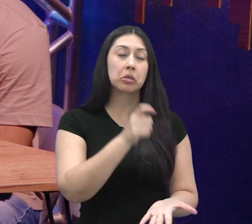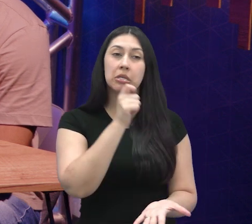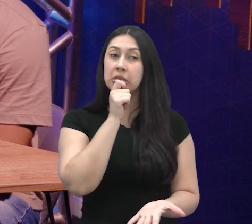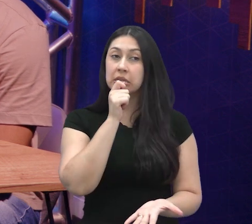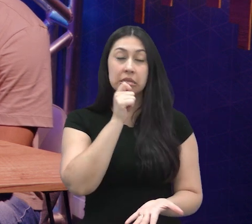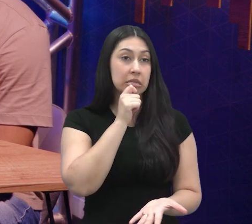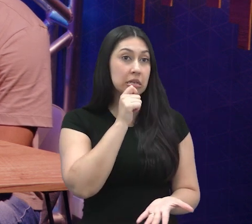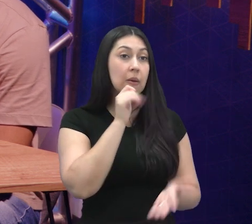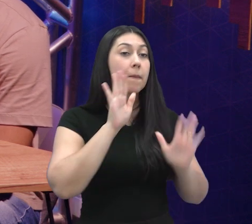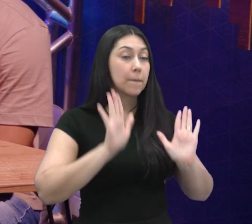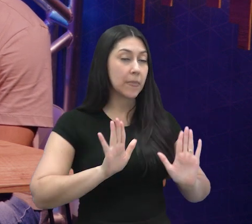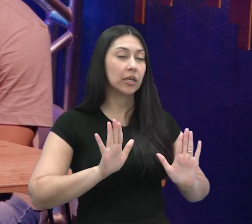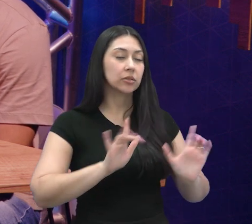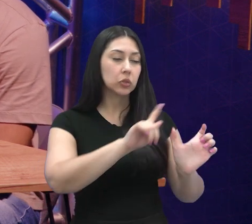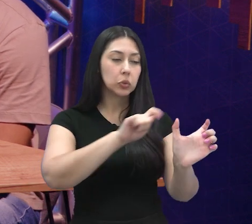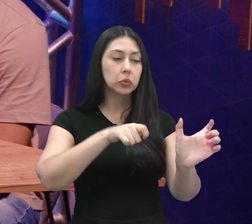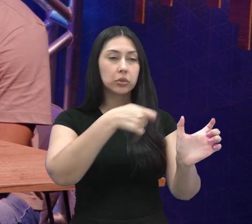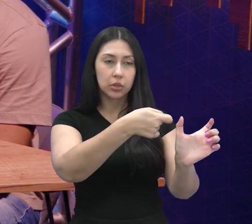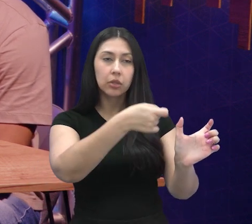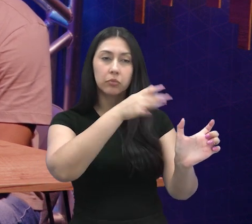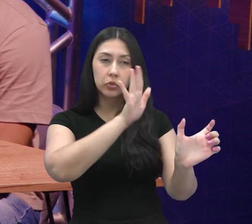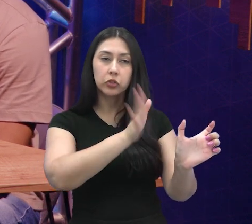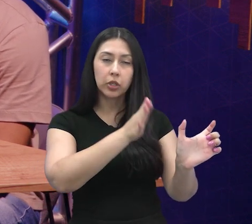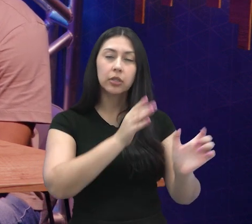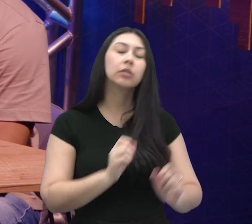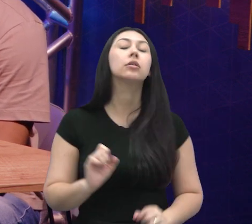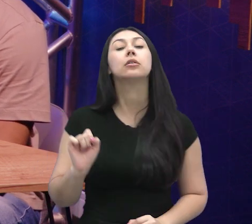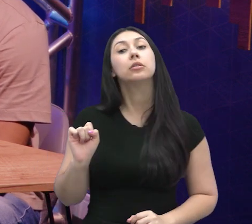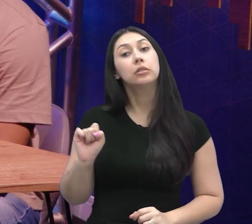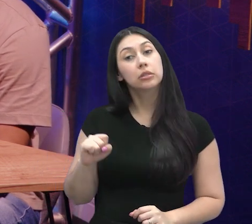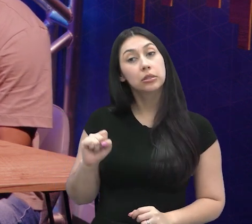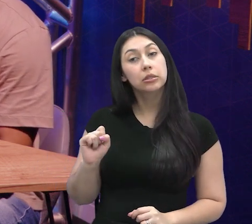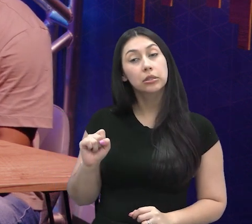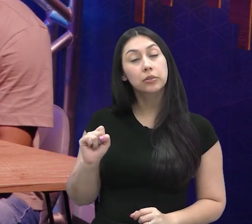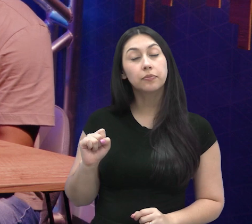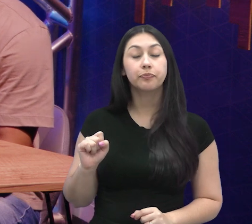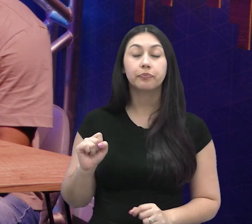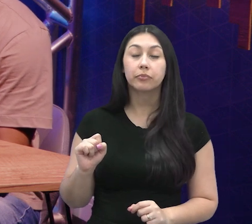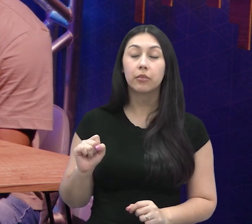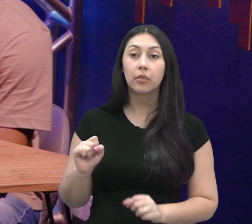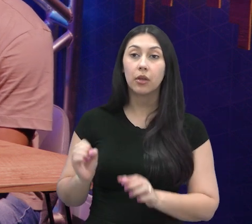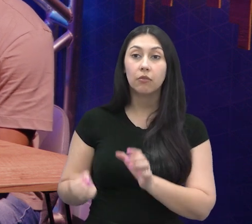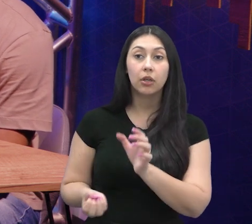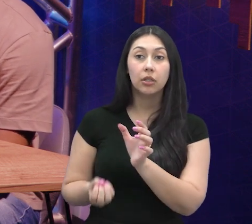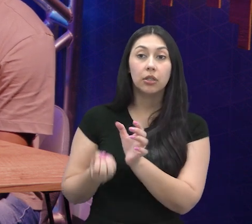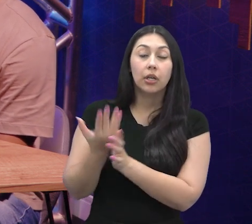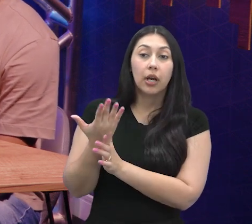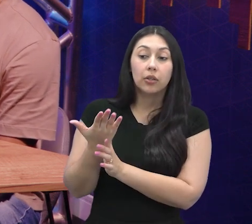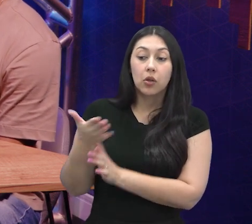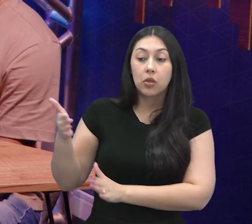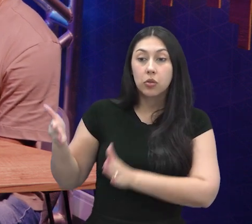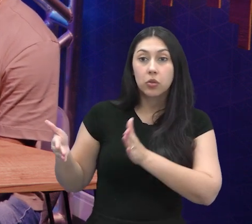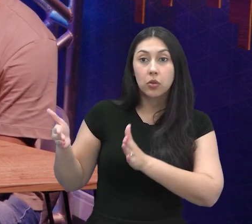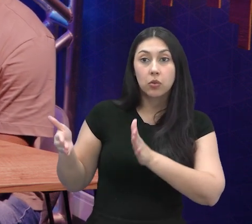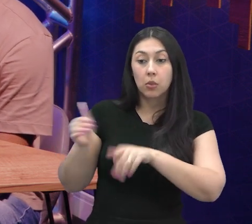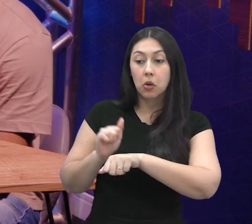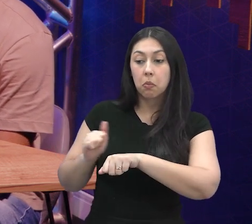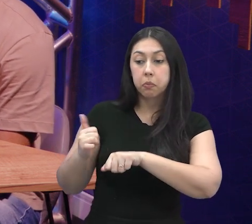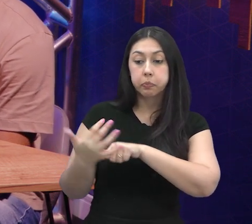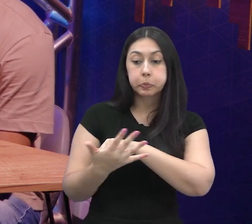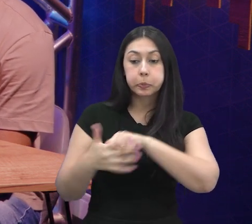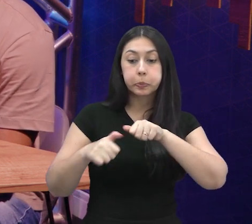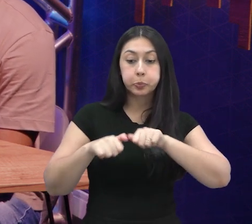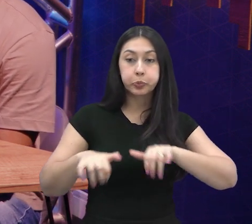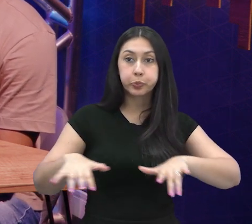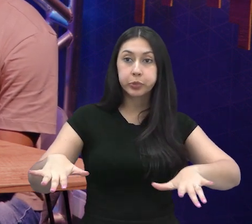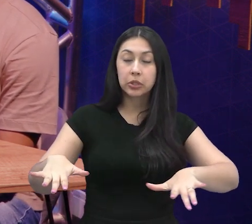um termo que já foi criado. Já foi criado e tal, e ele foi criado em meio à pandemia, né, Vicky?